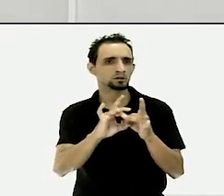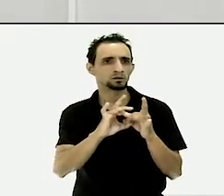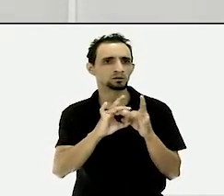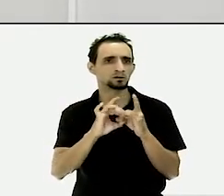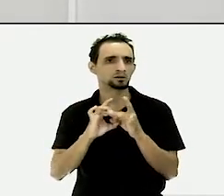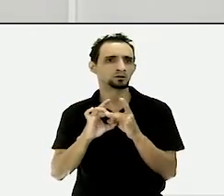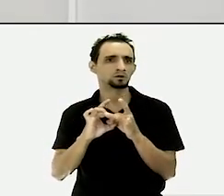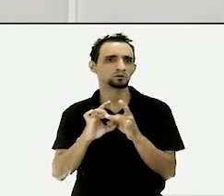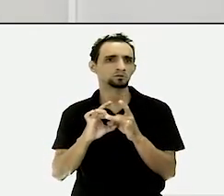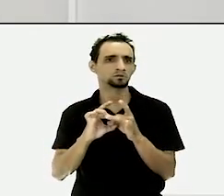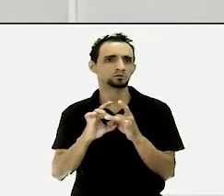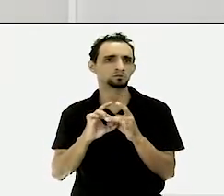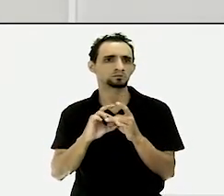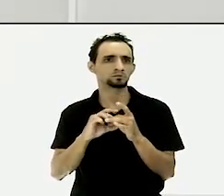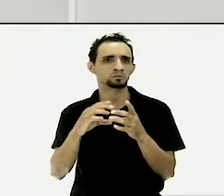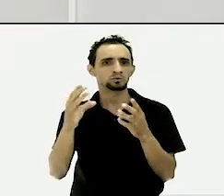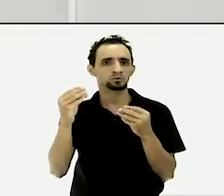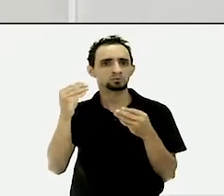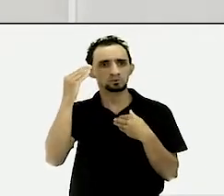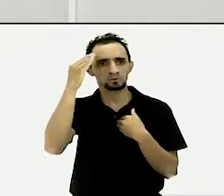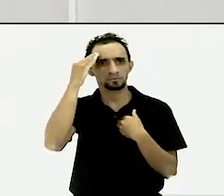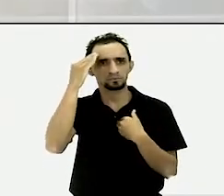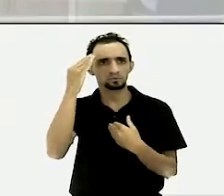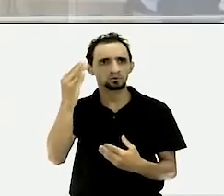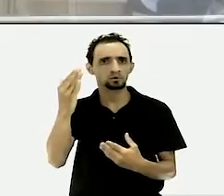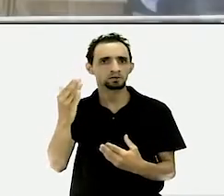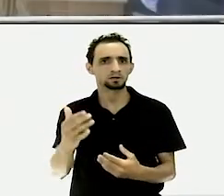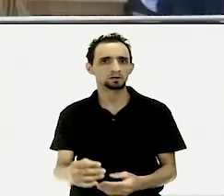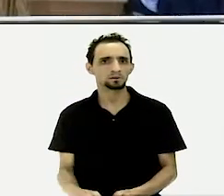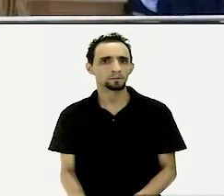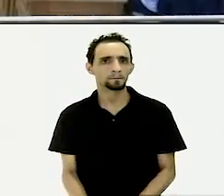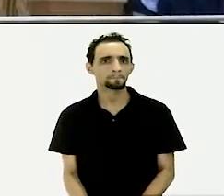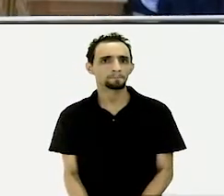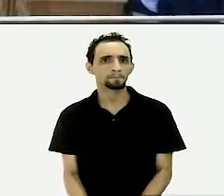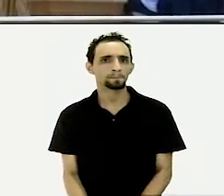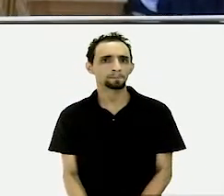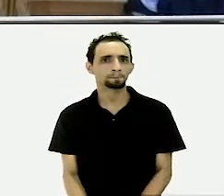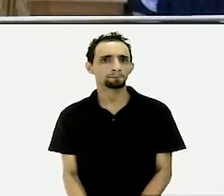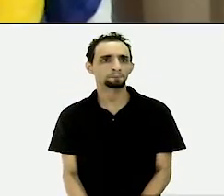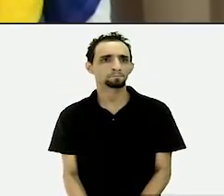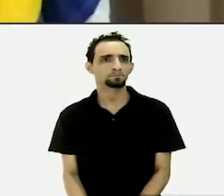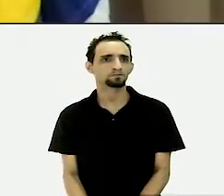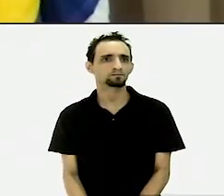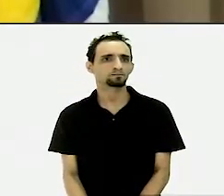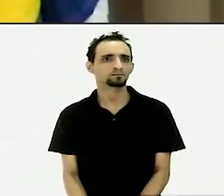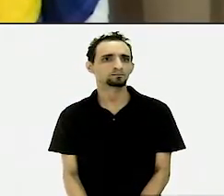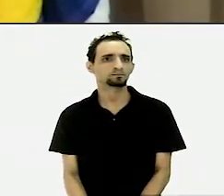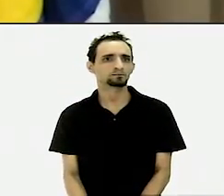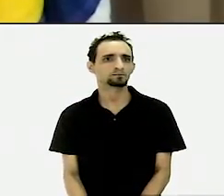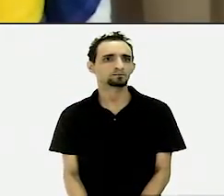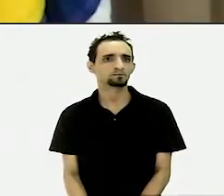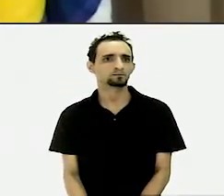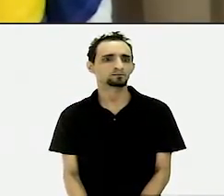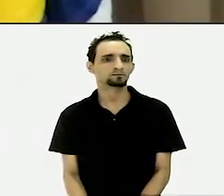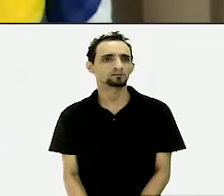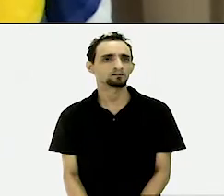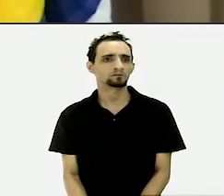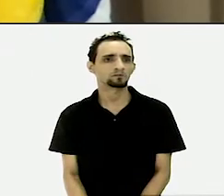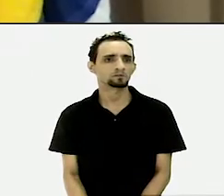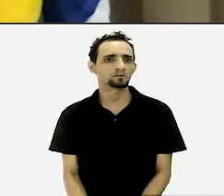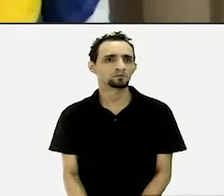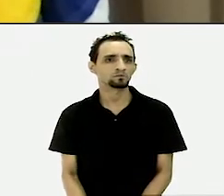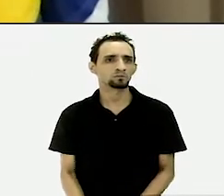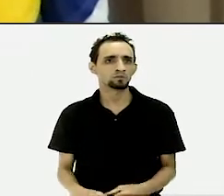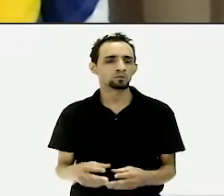com essa câmara, tá bom? Então, parabéns. Obrigada. Hoje, o CAPS conta com 6.132 prontuários, né,